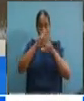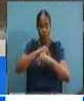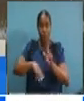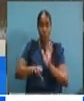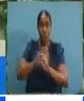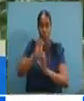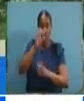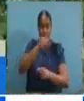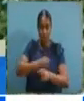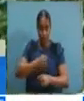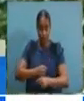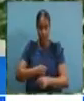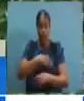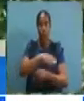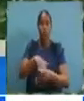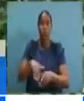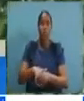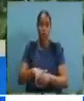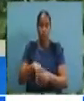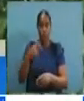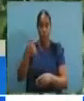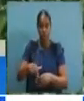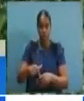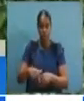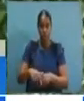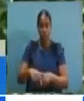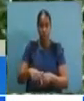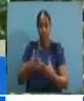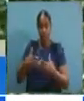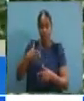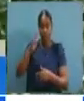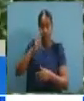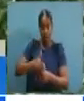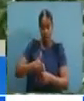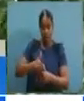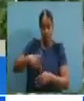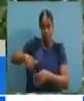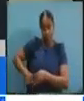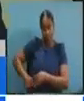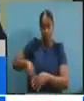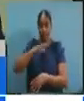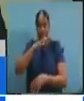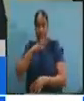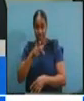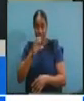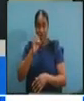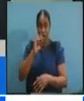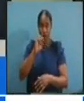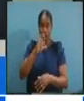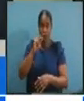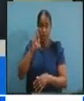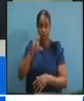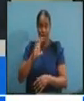condições de trabalho inclusive passará a ter porte de arma informou acho que sanz jogo na na